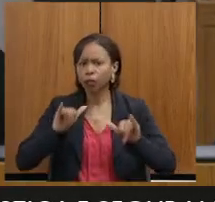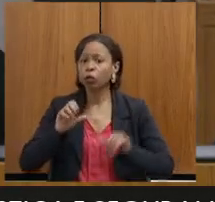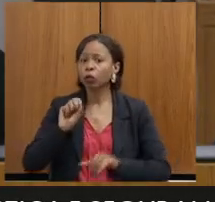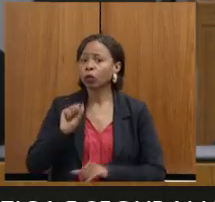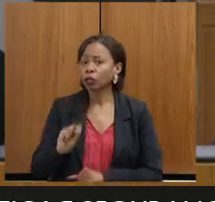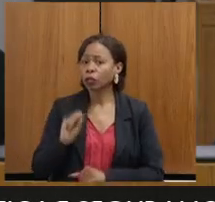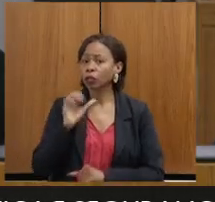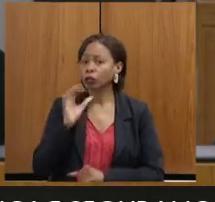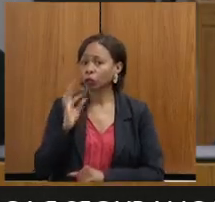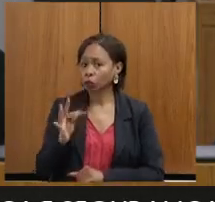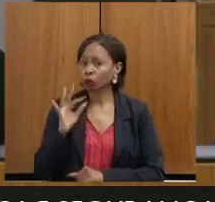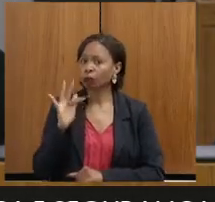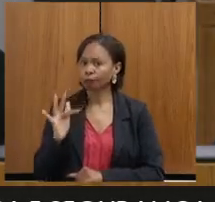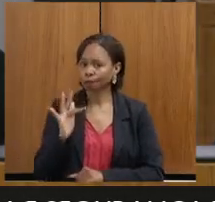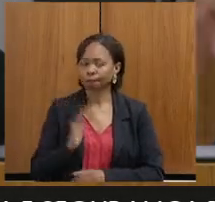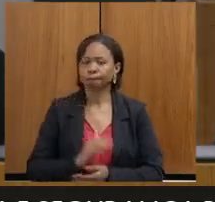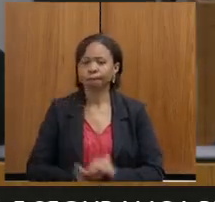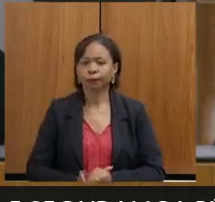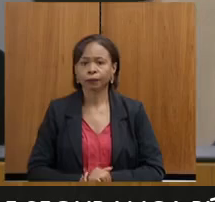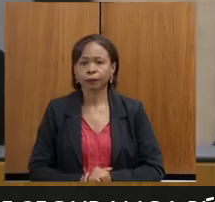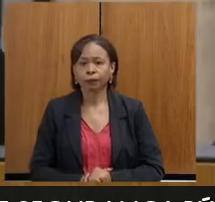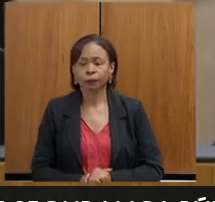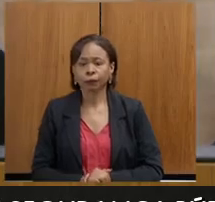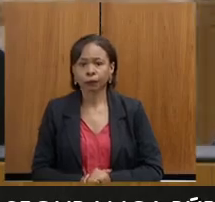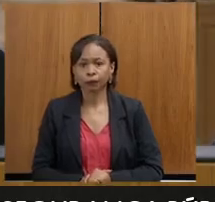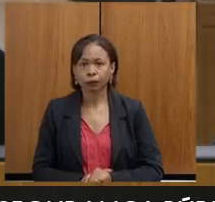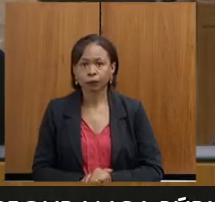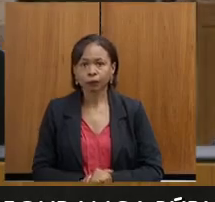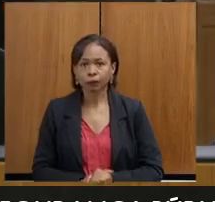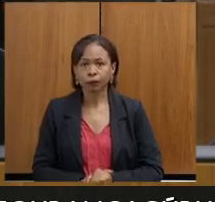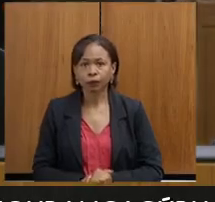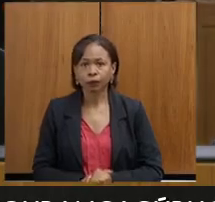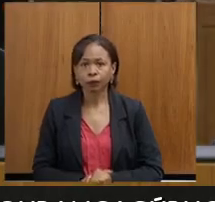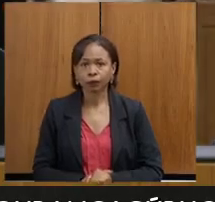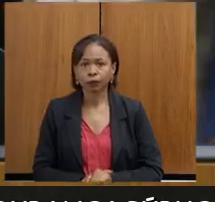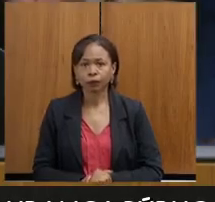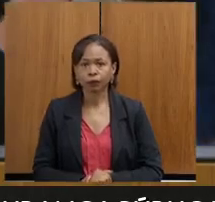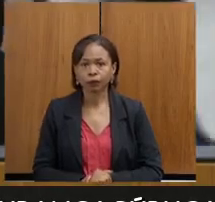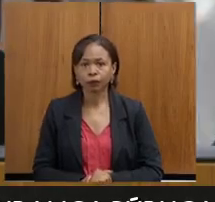Supremo Tribunal Federal Cadê os outros requerimentos